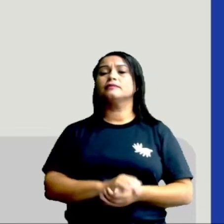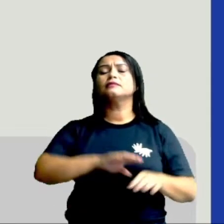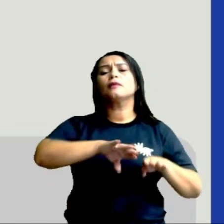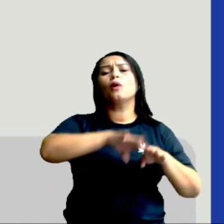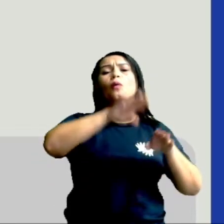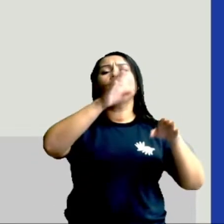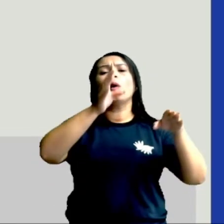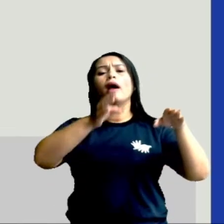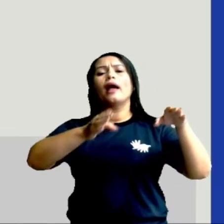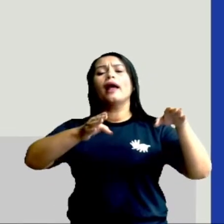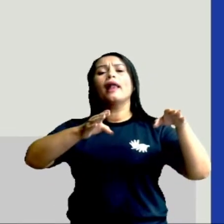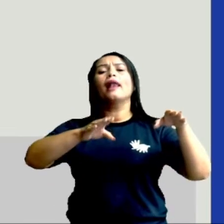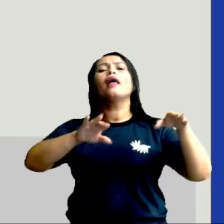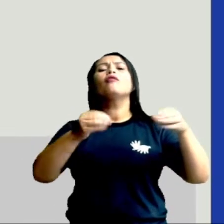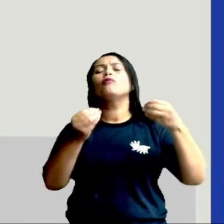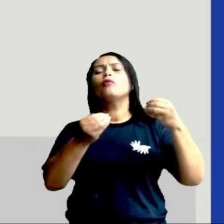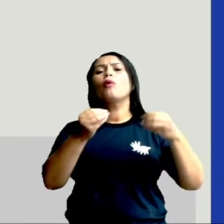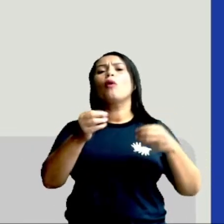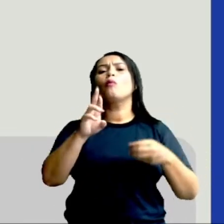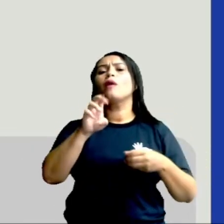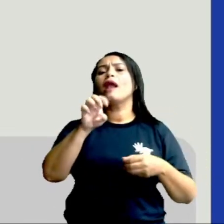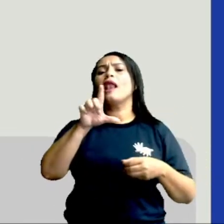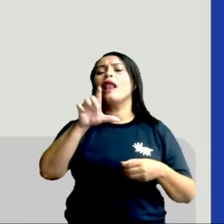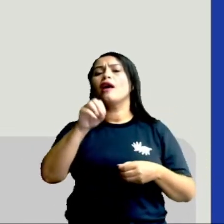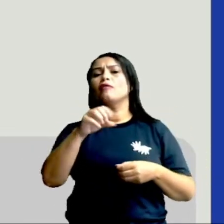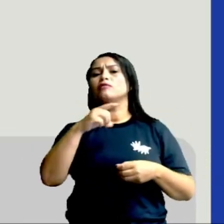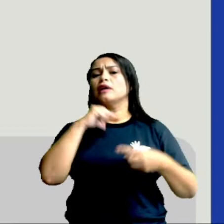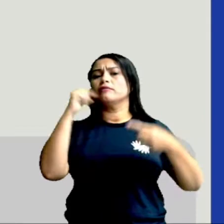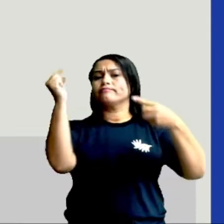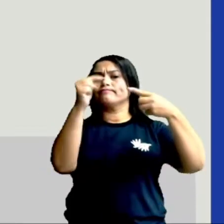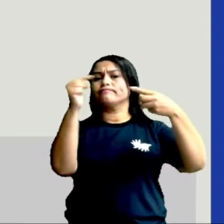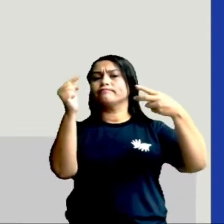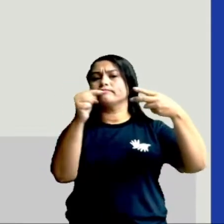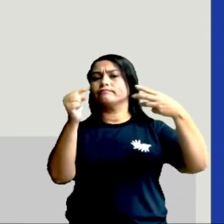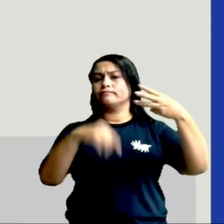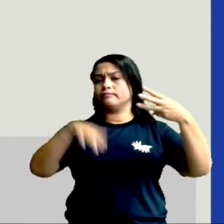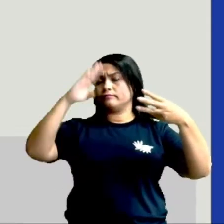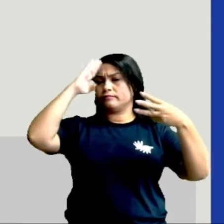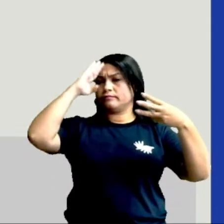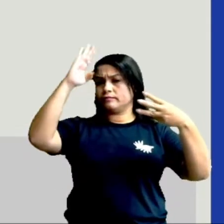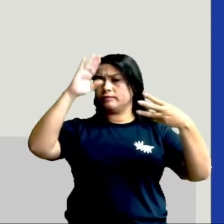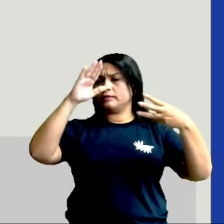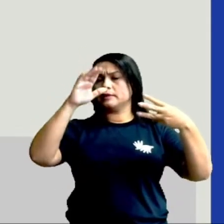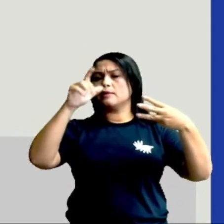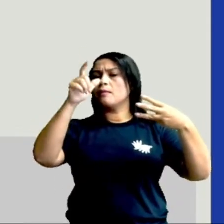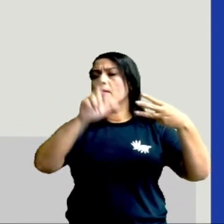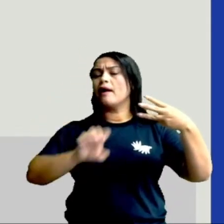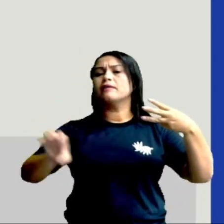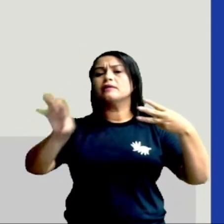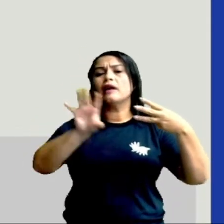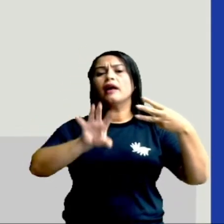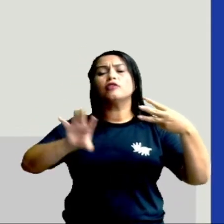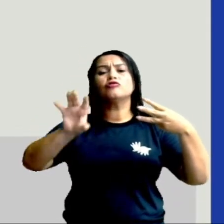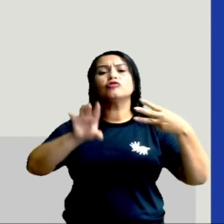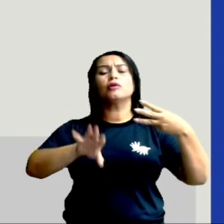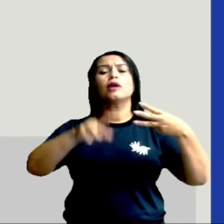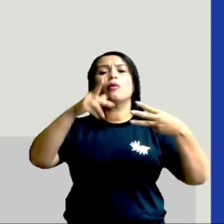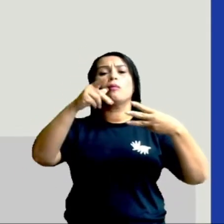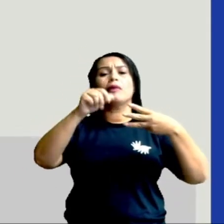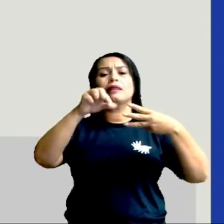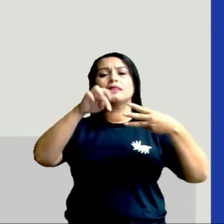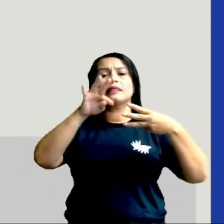O relevo dessa região é dividido em três principais áreas ou sub-regiões, que é o